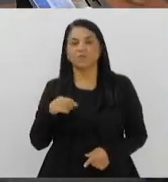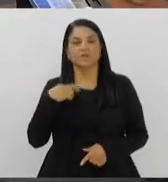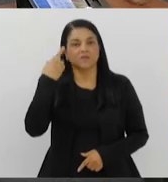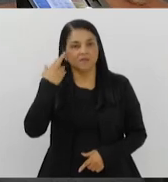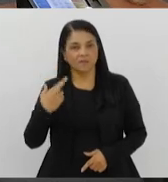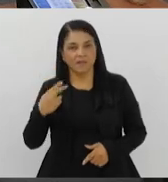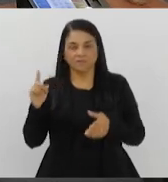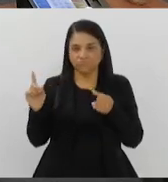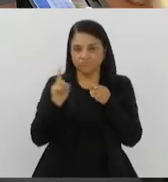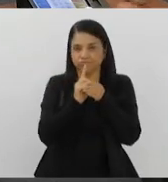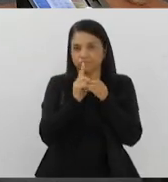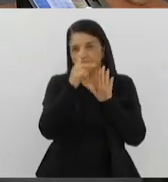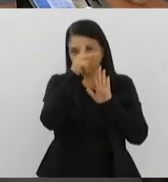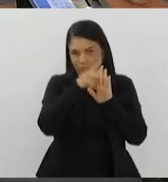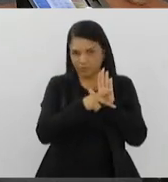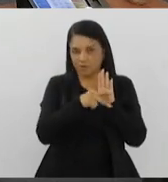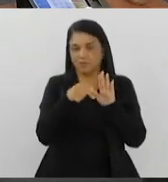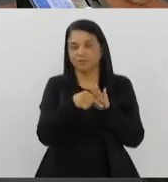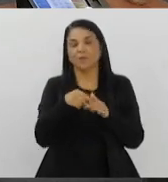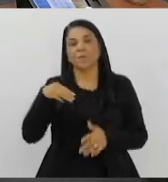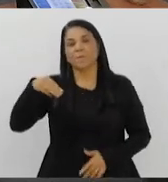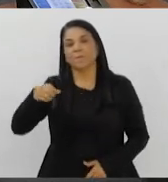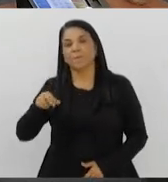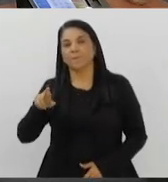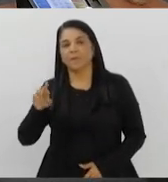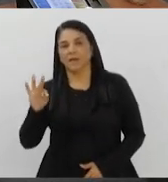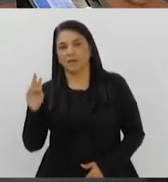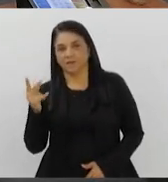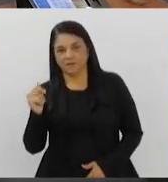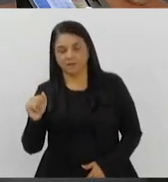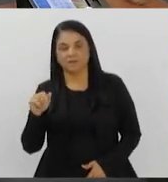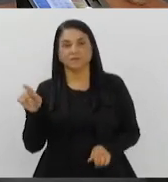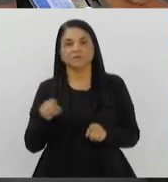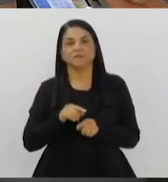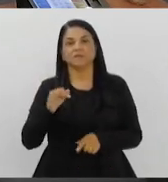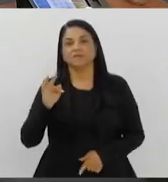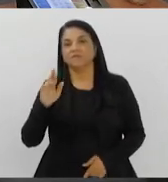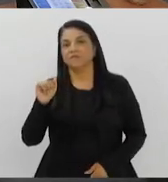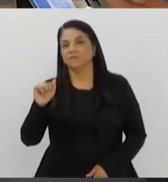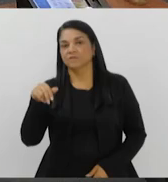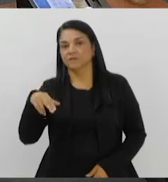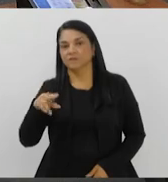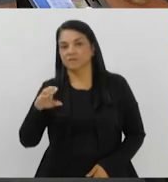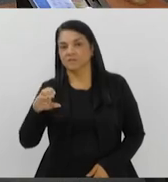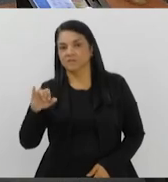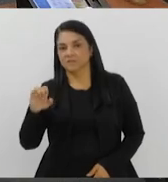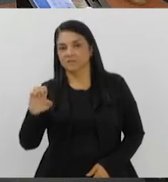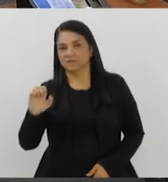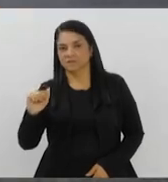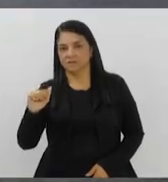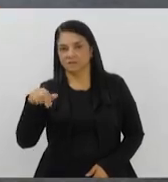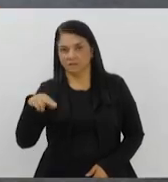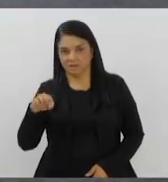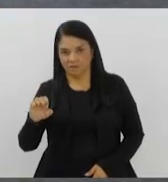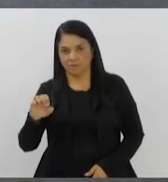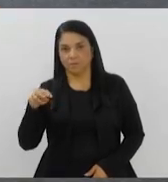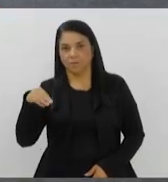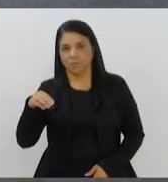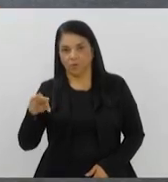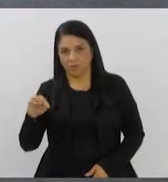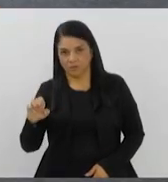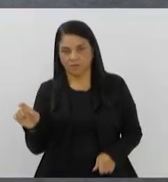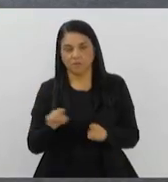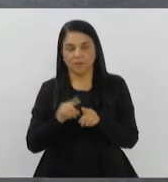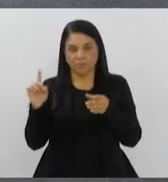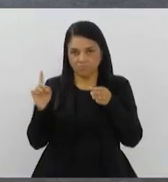coautoria. Marta Rocha também, Franciane Mota. Acho que foram todos. Se mais alguém quiser, também está aberta.